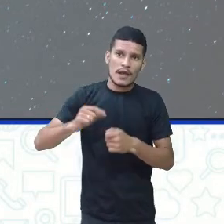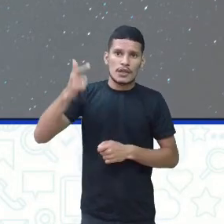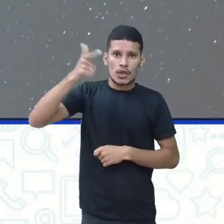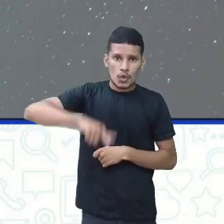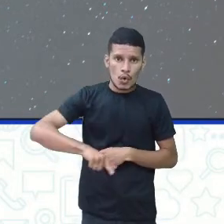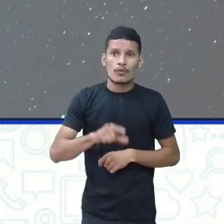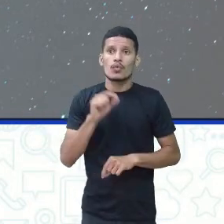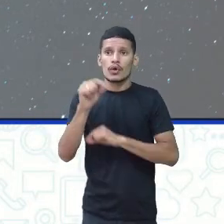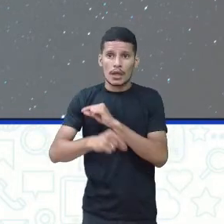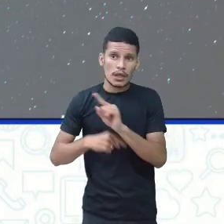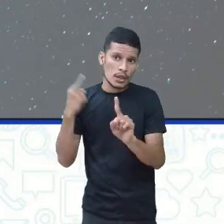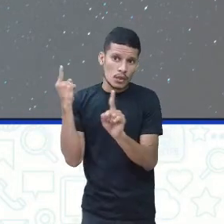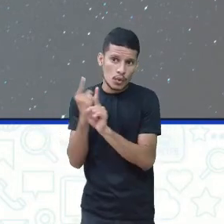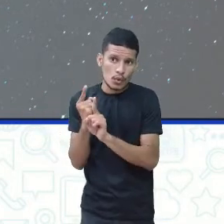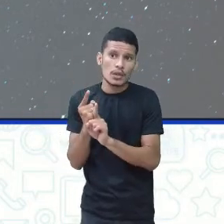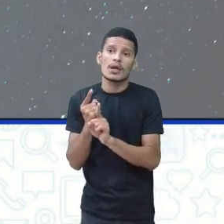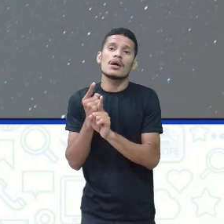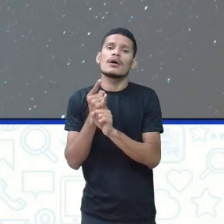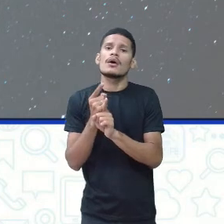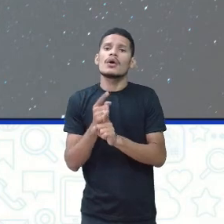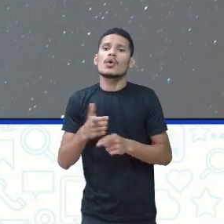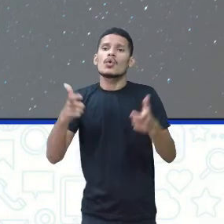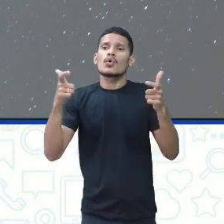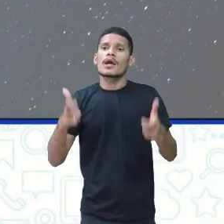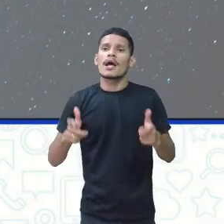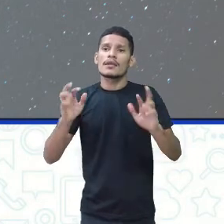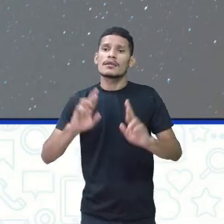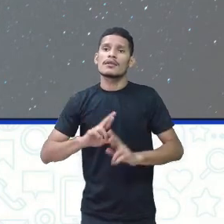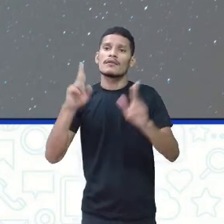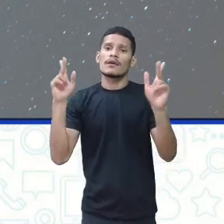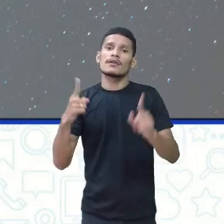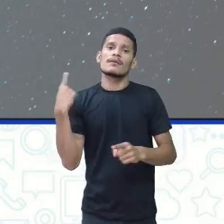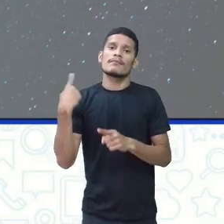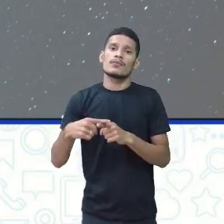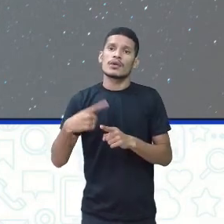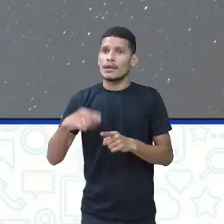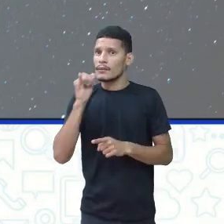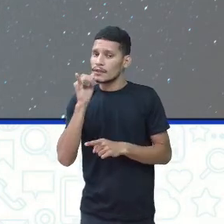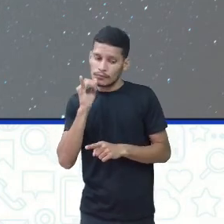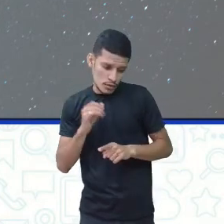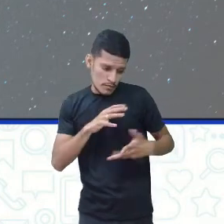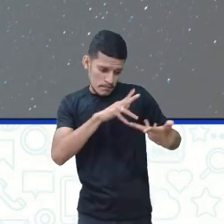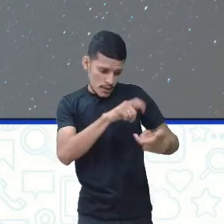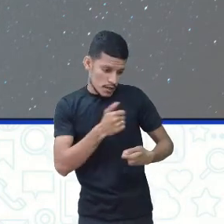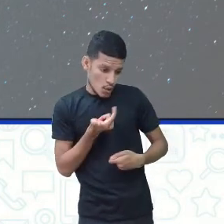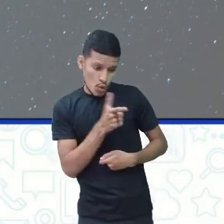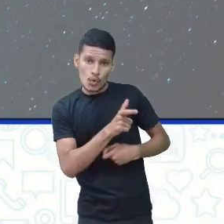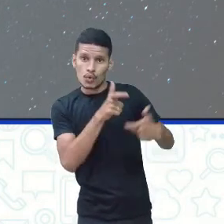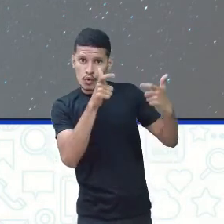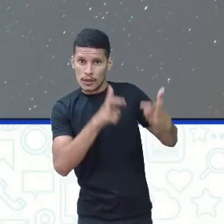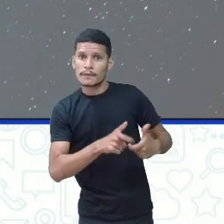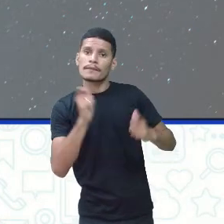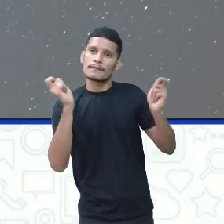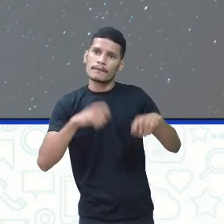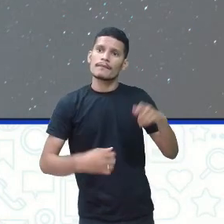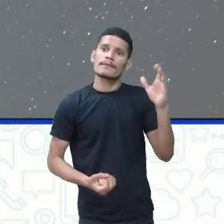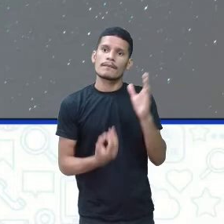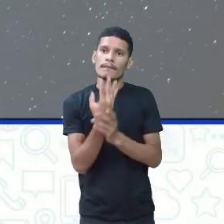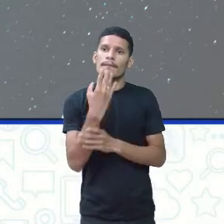que encontra um ângulo diferente, pois o planeta está na outra ponta da sua órbita. Com isso, forma-se um